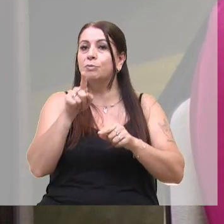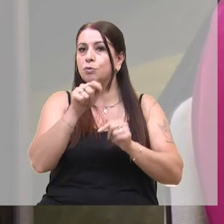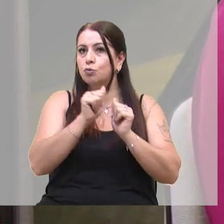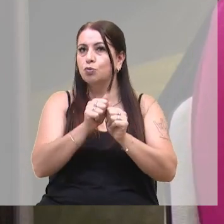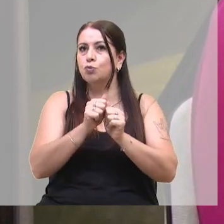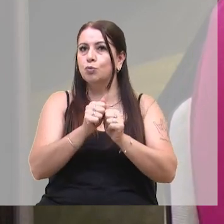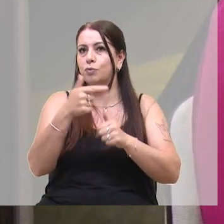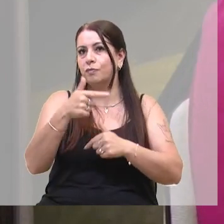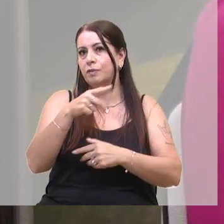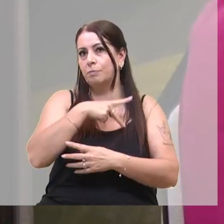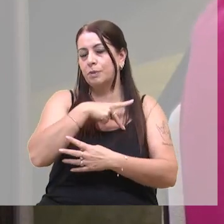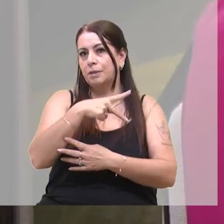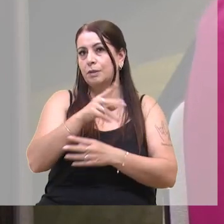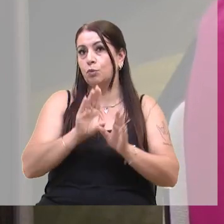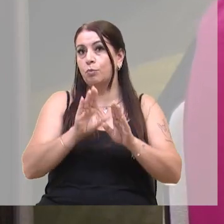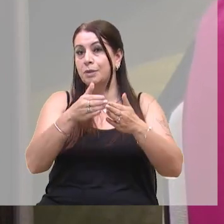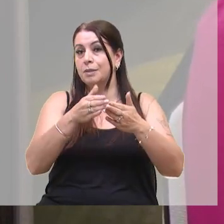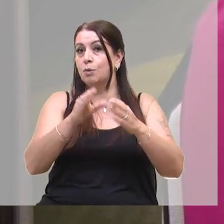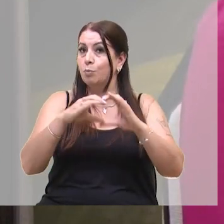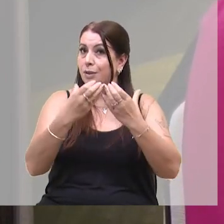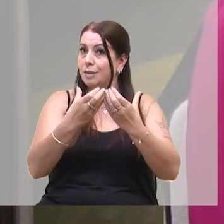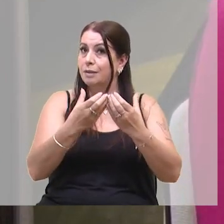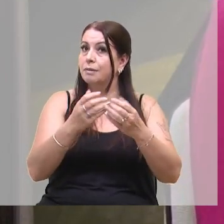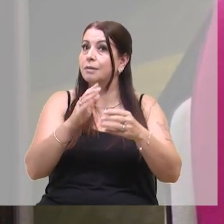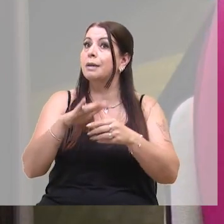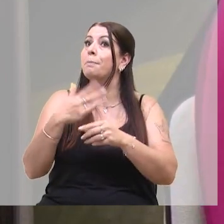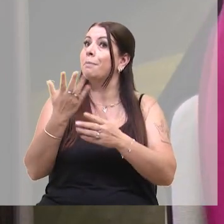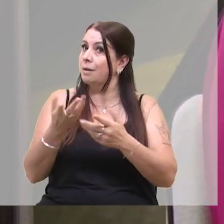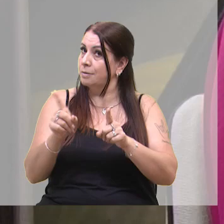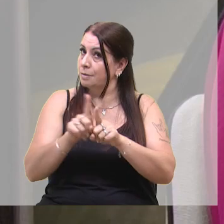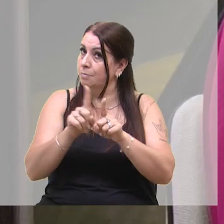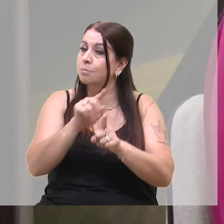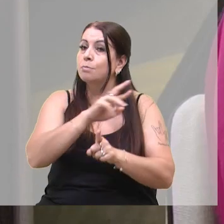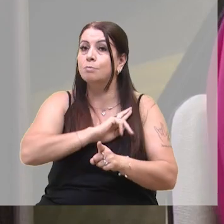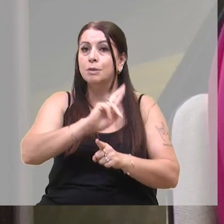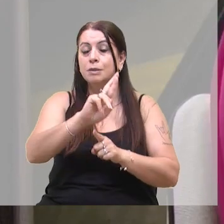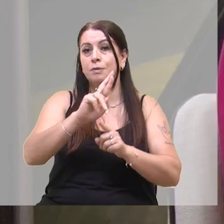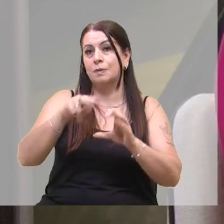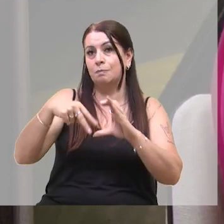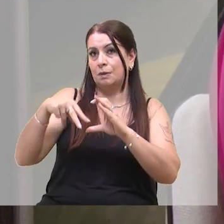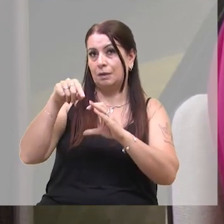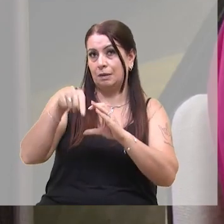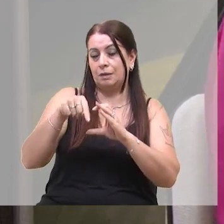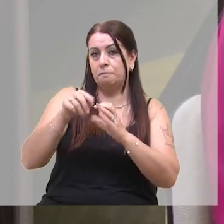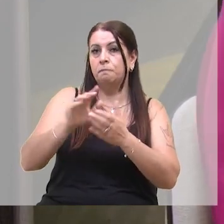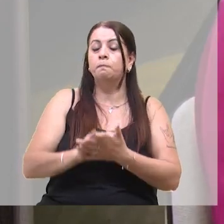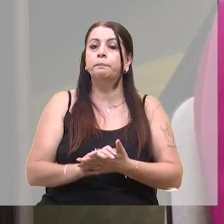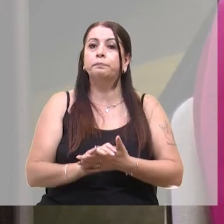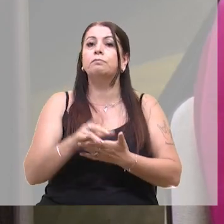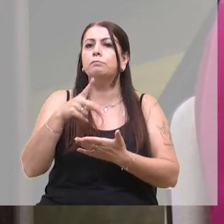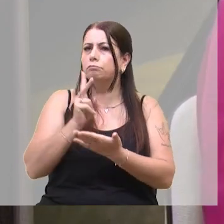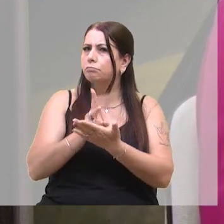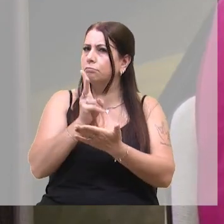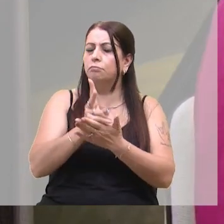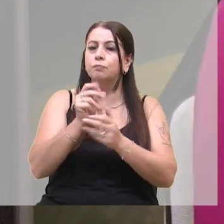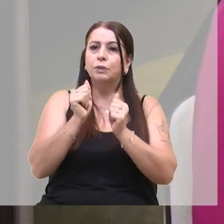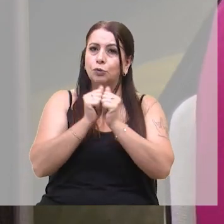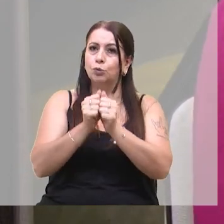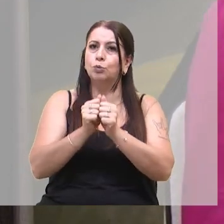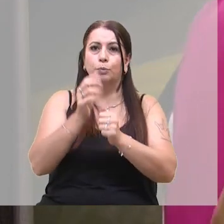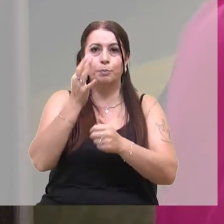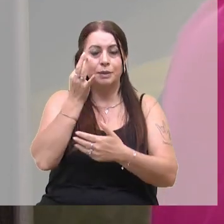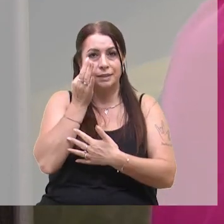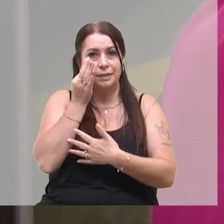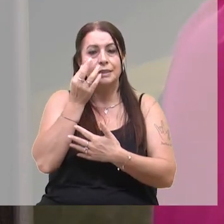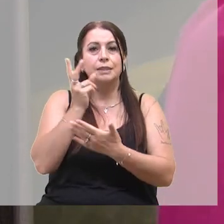gente possa estar na vice-presidência da Comissão Comunitária e, mais do que isso, representando a Câmara de Vereadores de Caxias do Sul, que